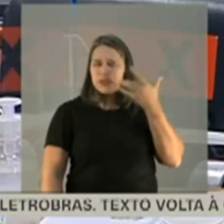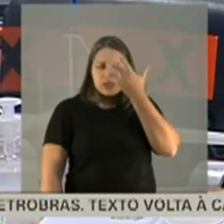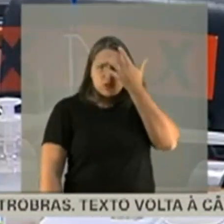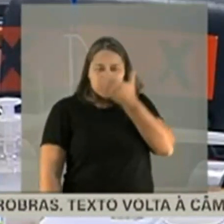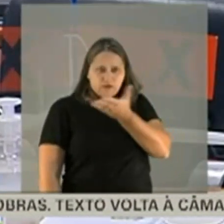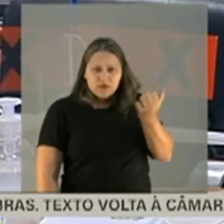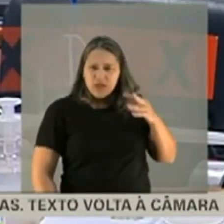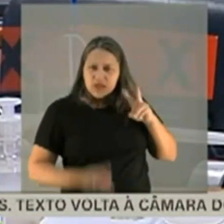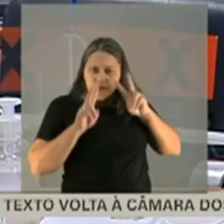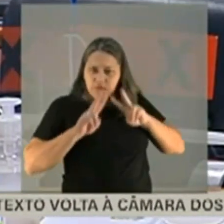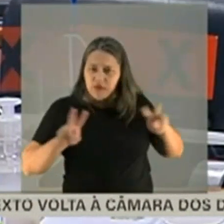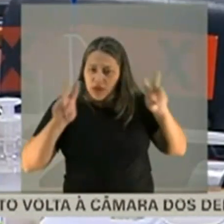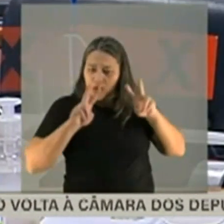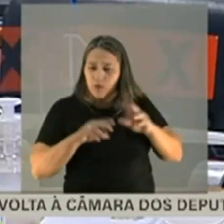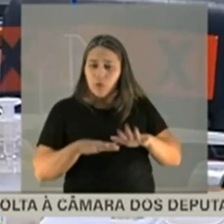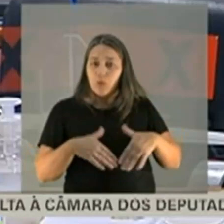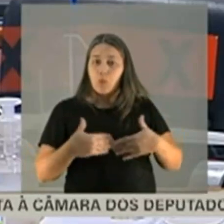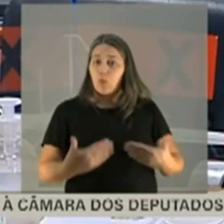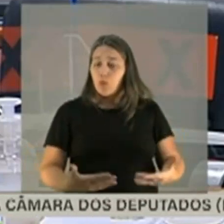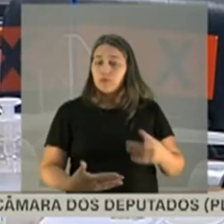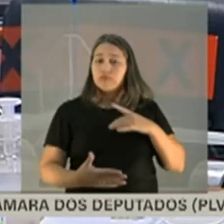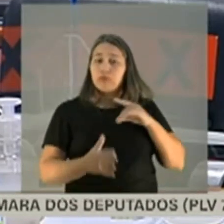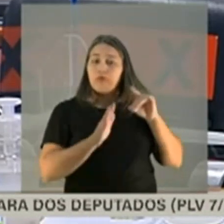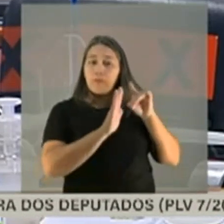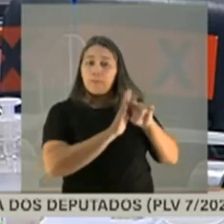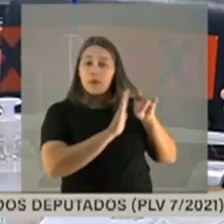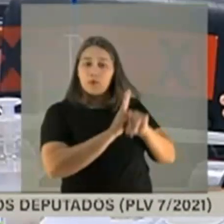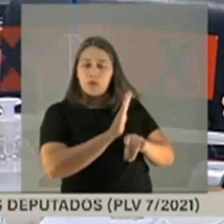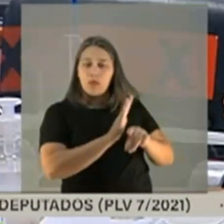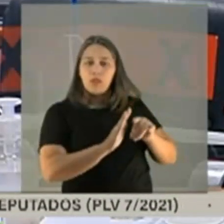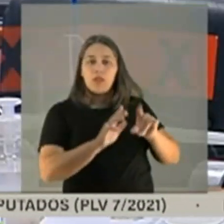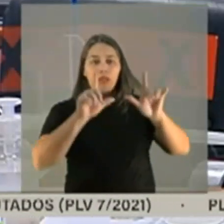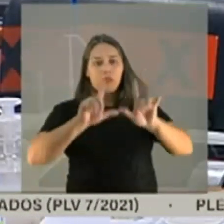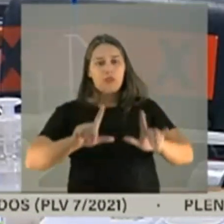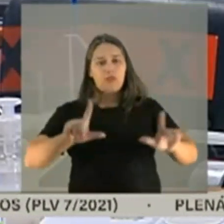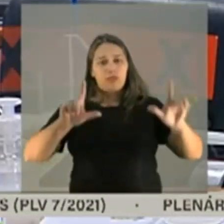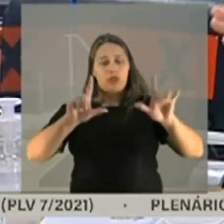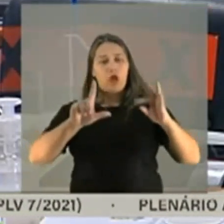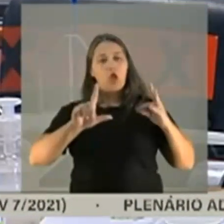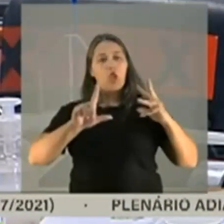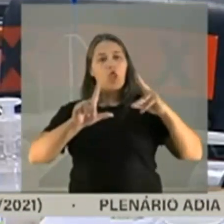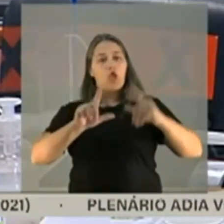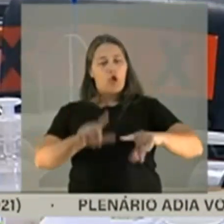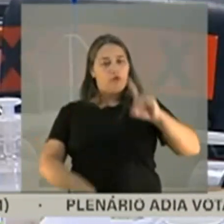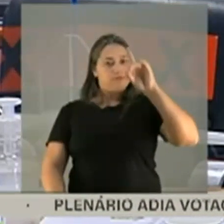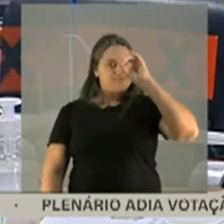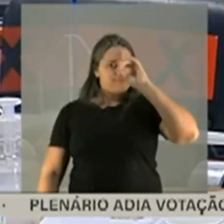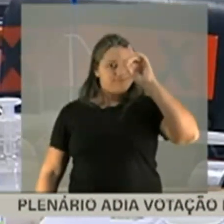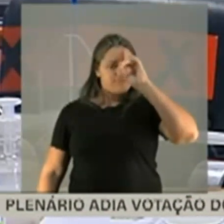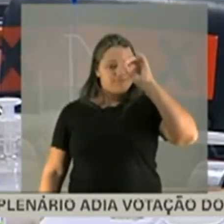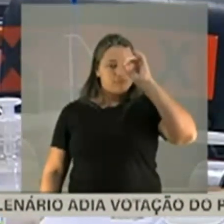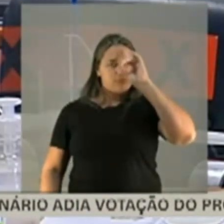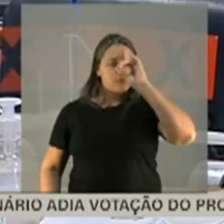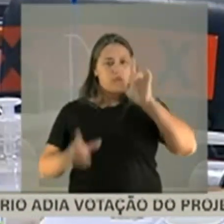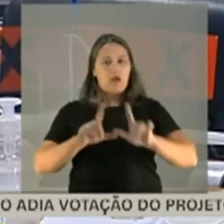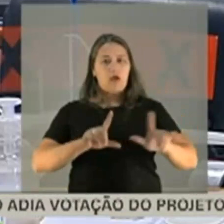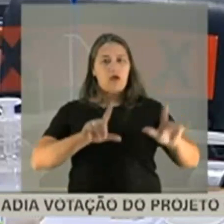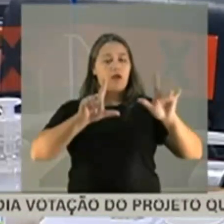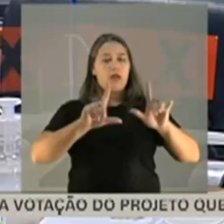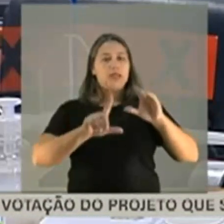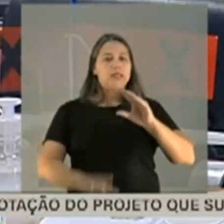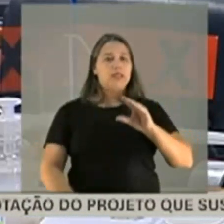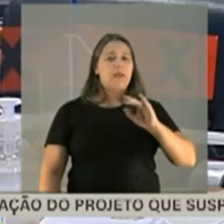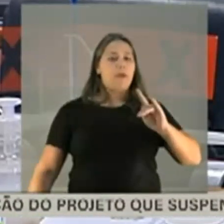senhores assistiram, quando estava sendo transmitido, como todos os dias é transmitida essa CPI,